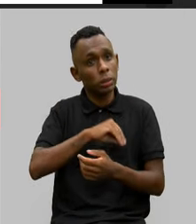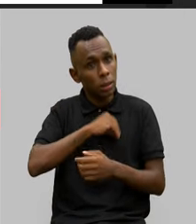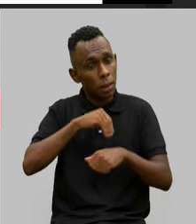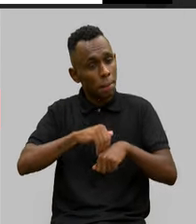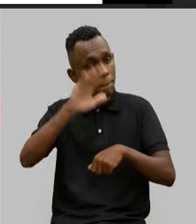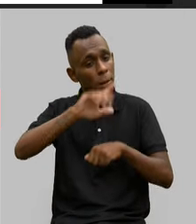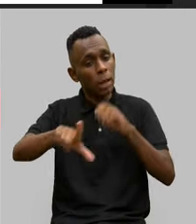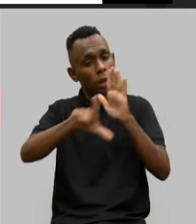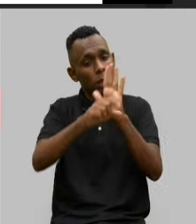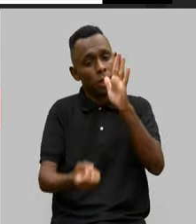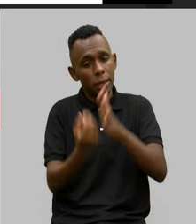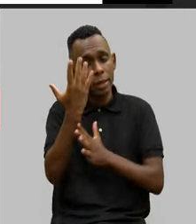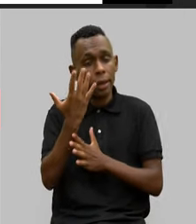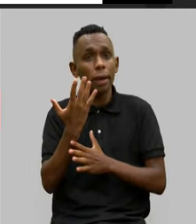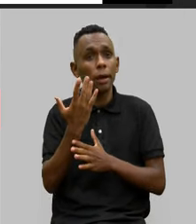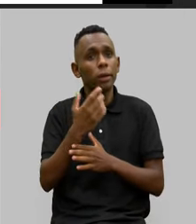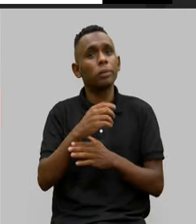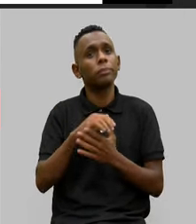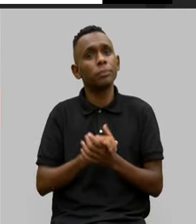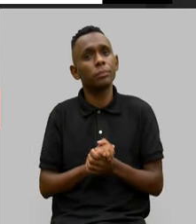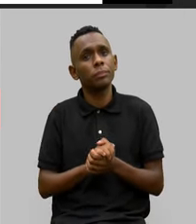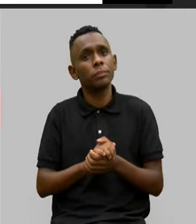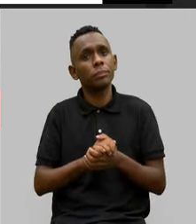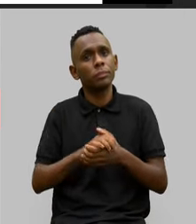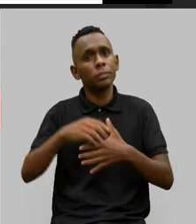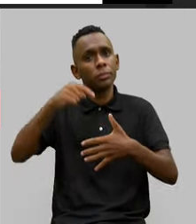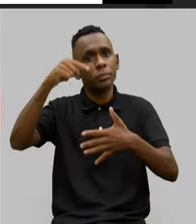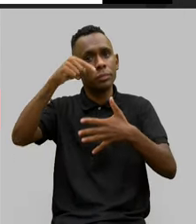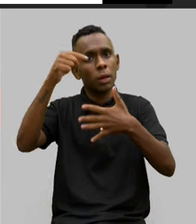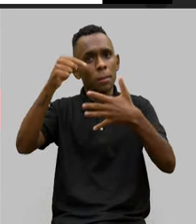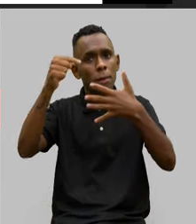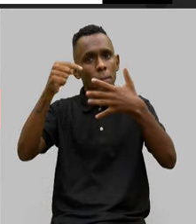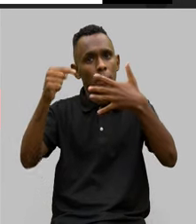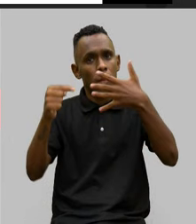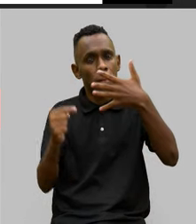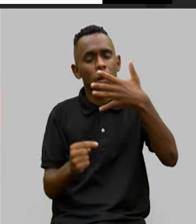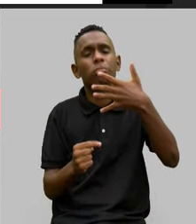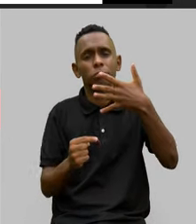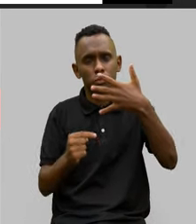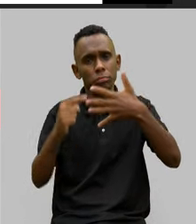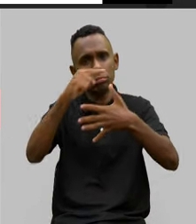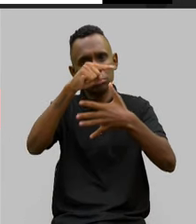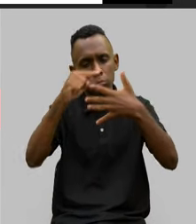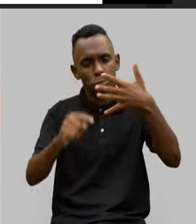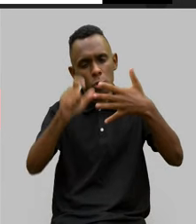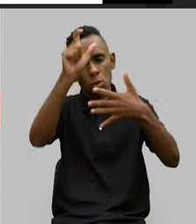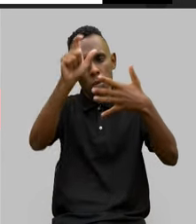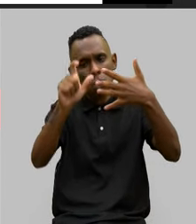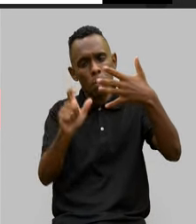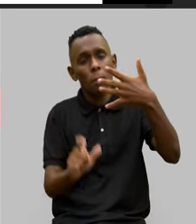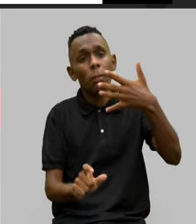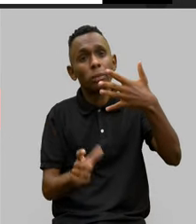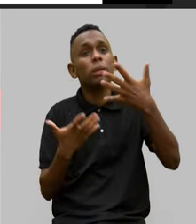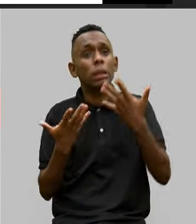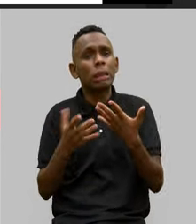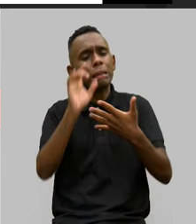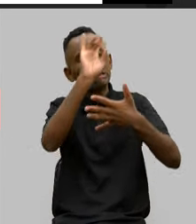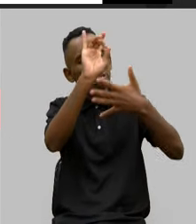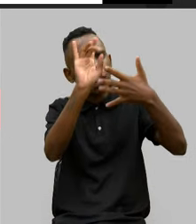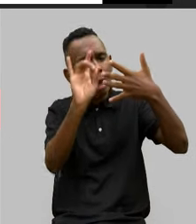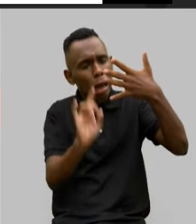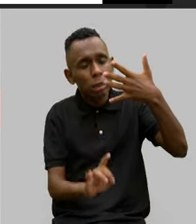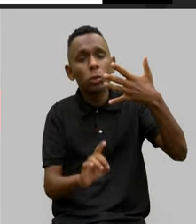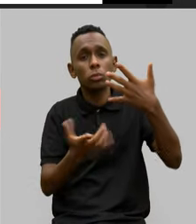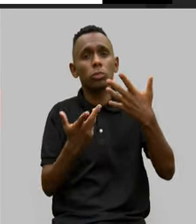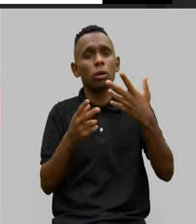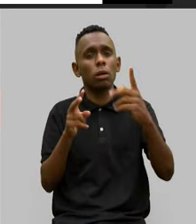eh Milton fredman Arthur laffer George Schutz Benjamin pell Mark thorton cada um aí com uma